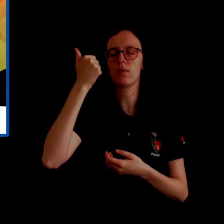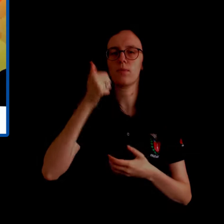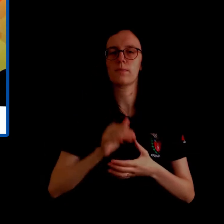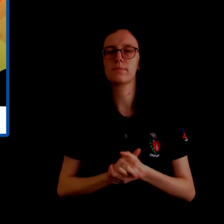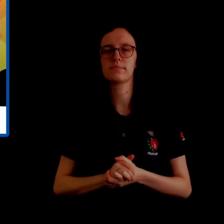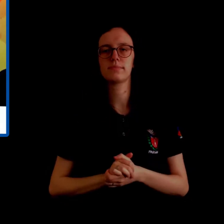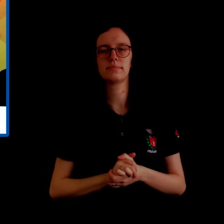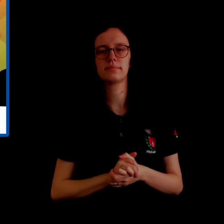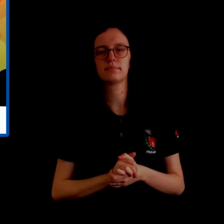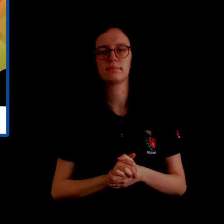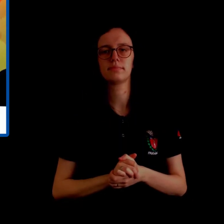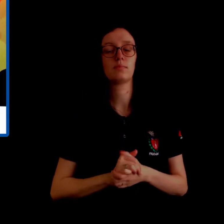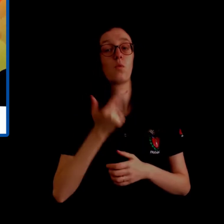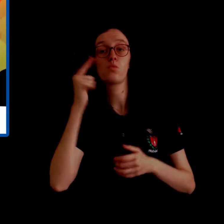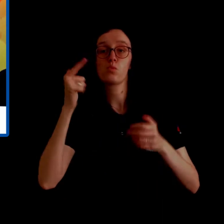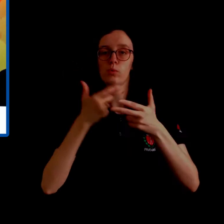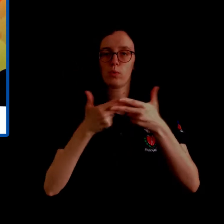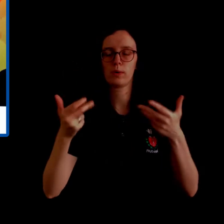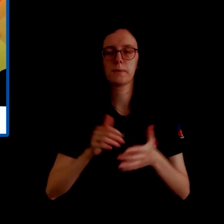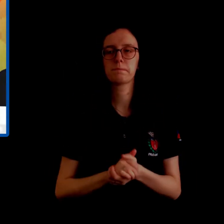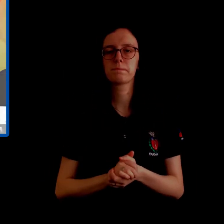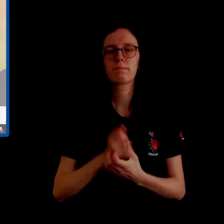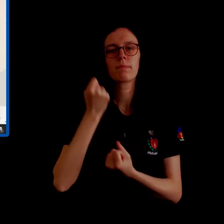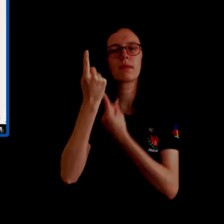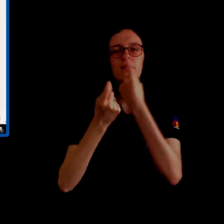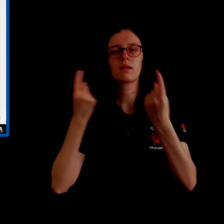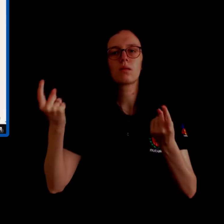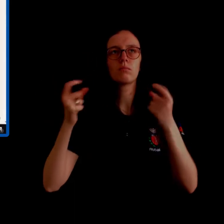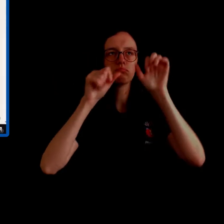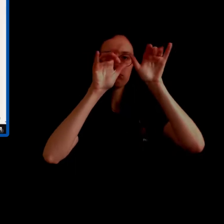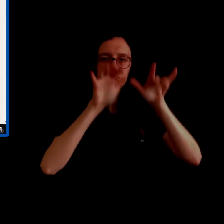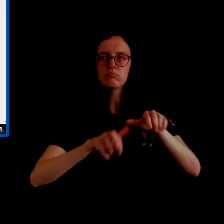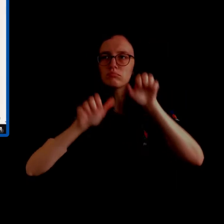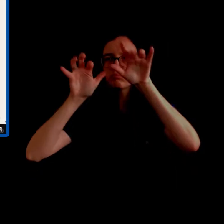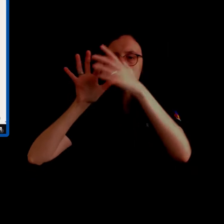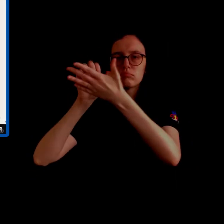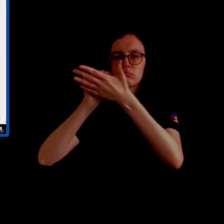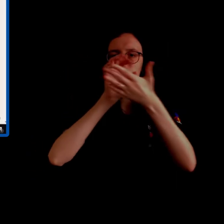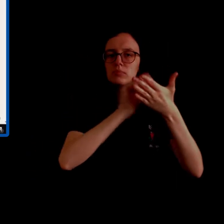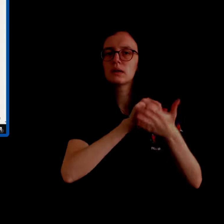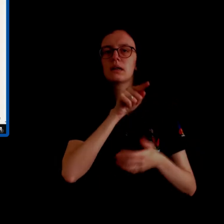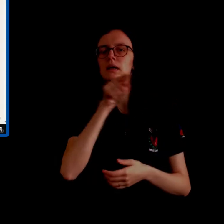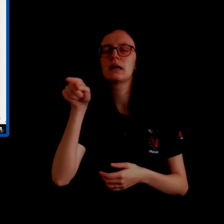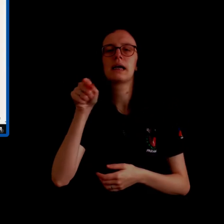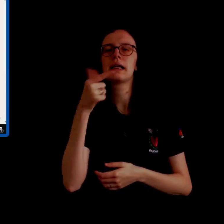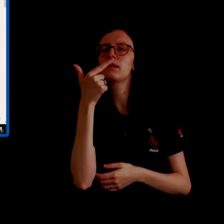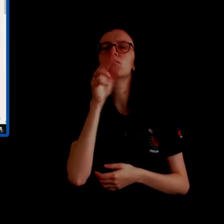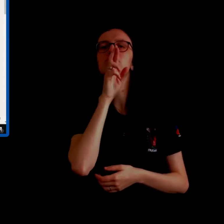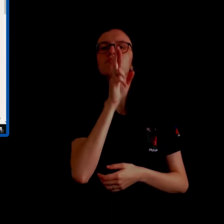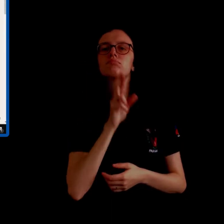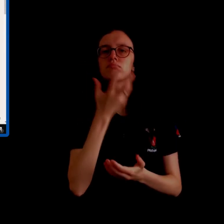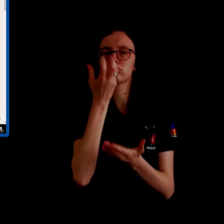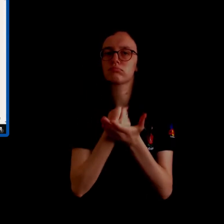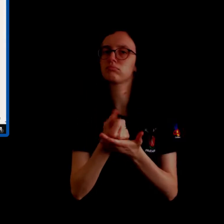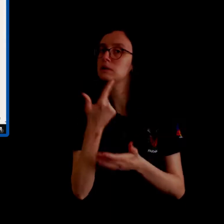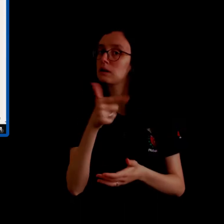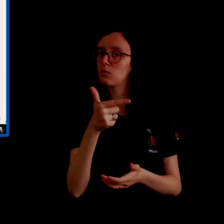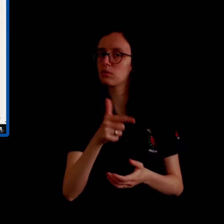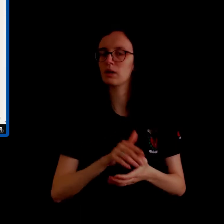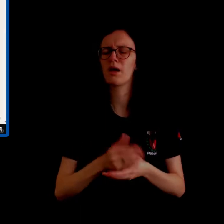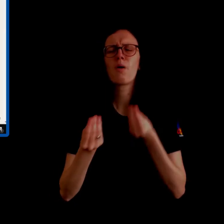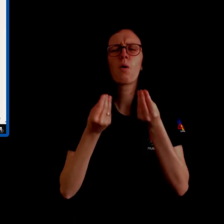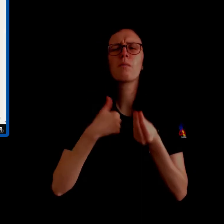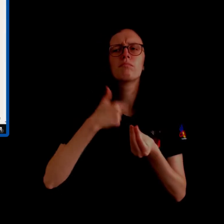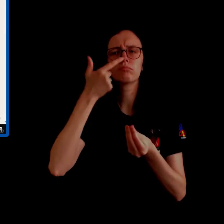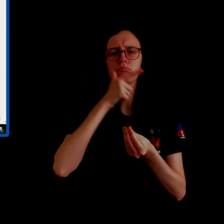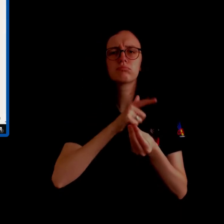tá? Outra coisa, alguns formulários não estão com as respostas cadastradas. Como que eu faço